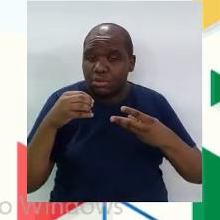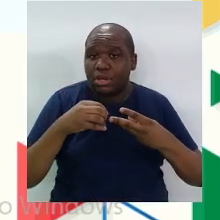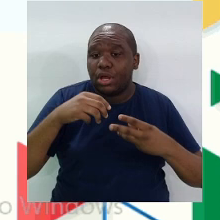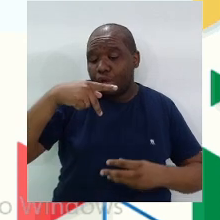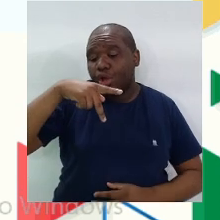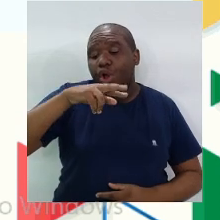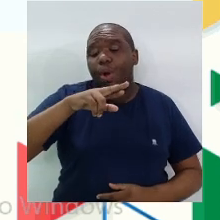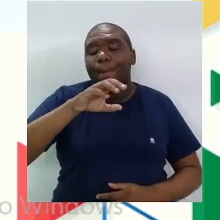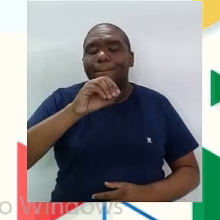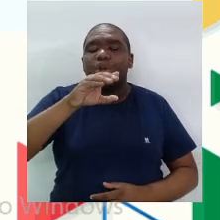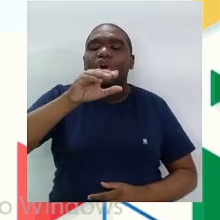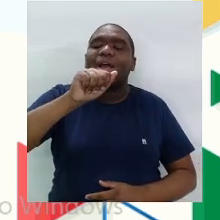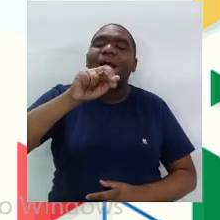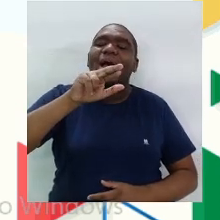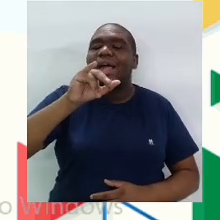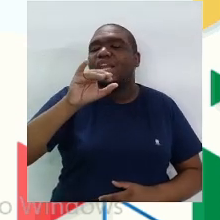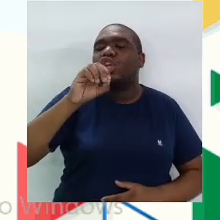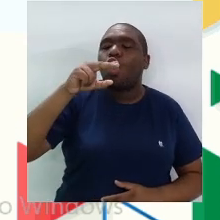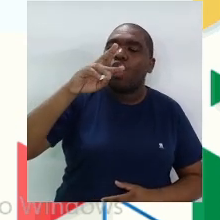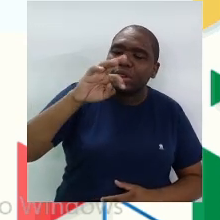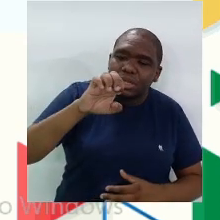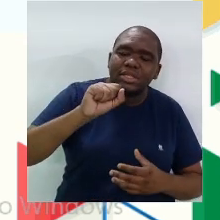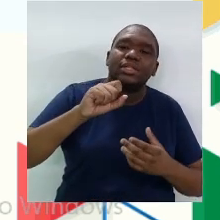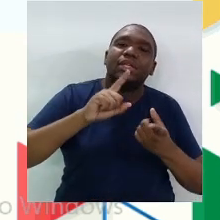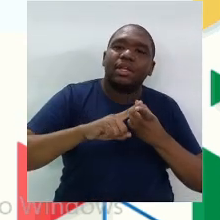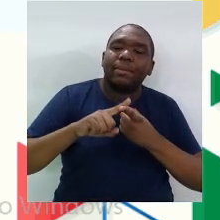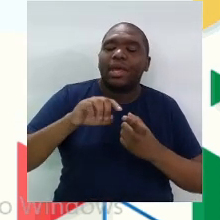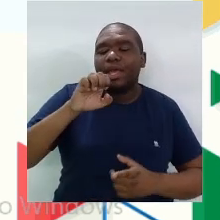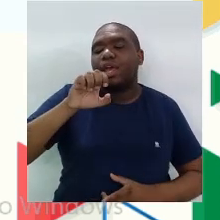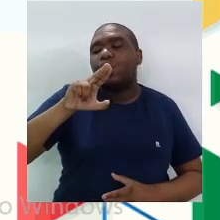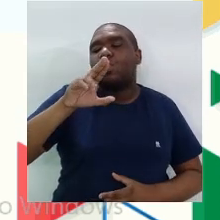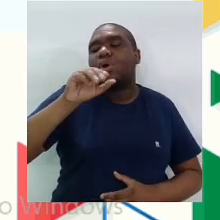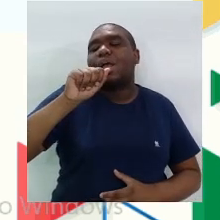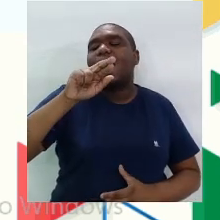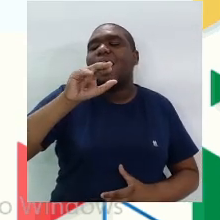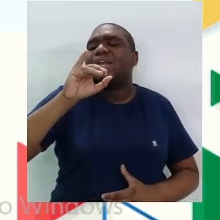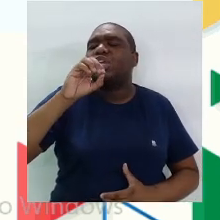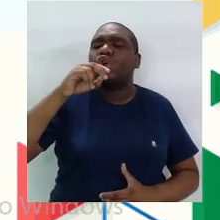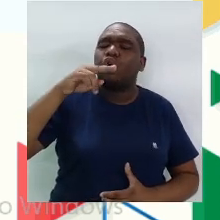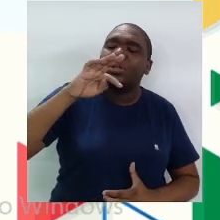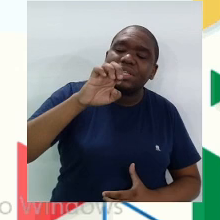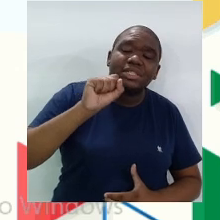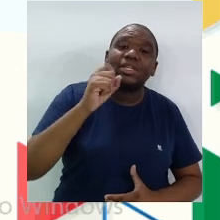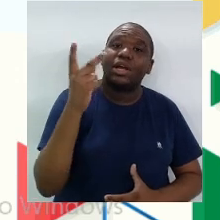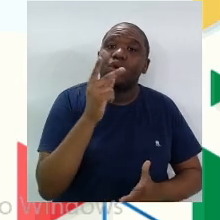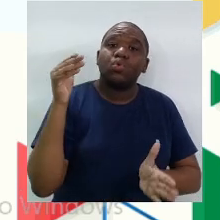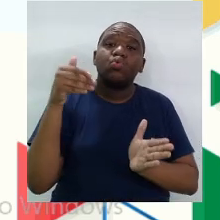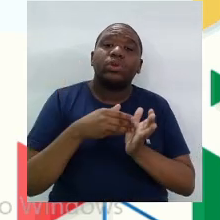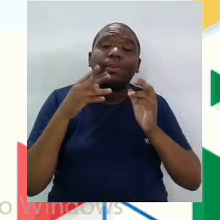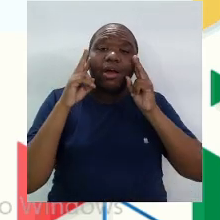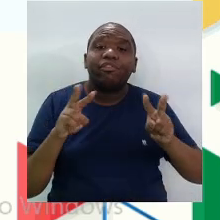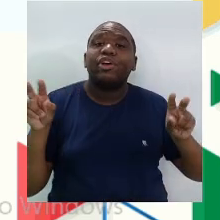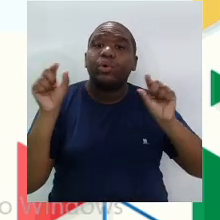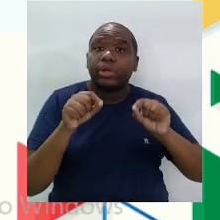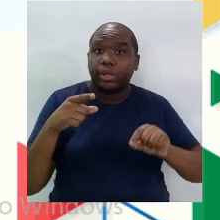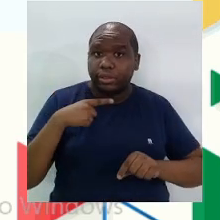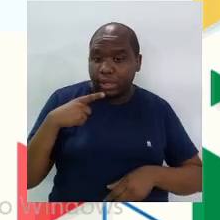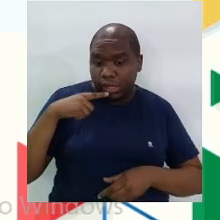e eucariontes é que nessas últimas, observa-se o quê? A presença de um